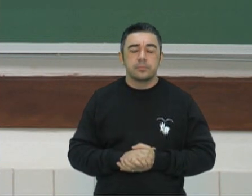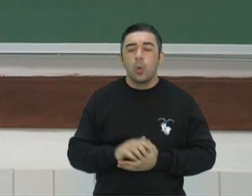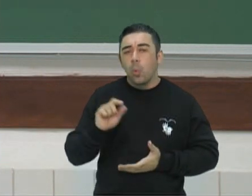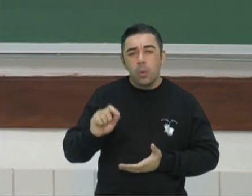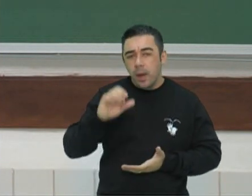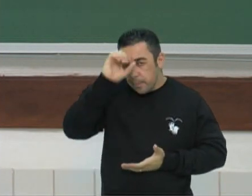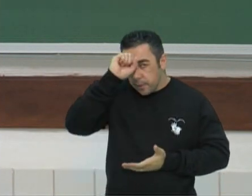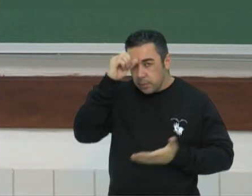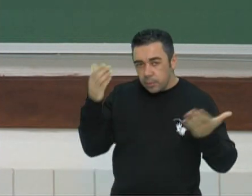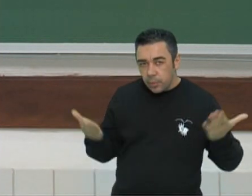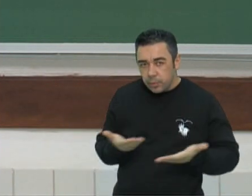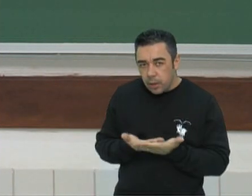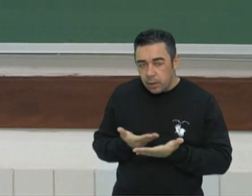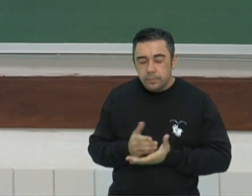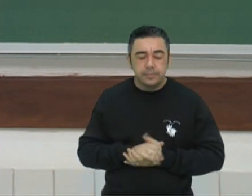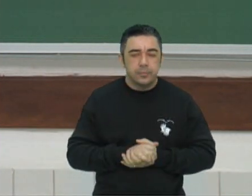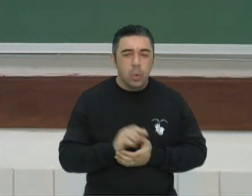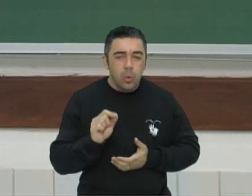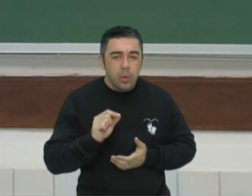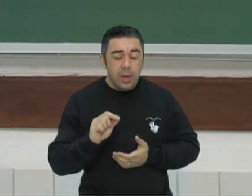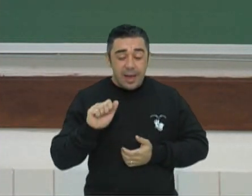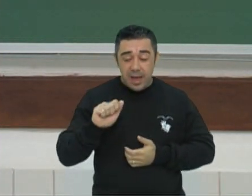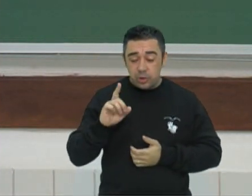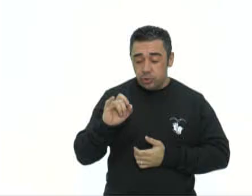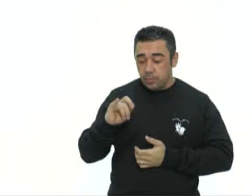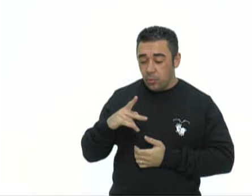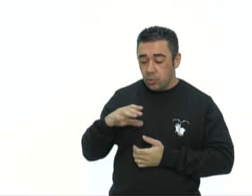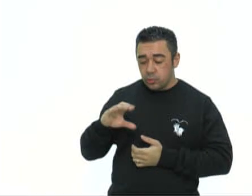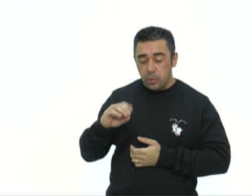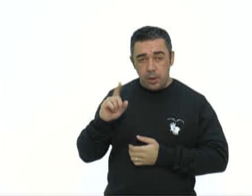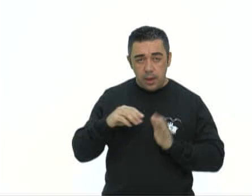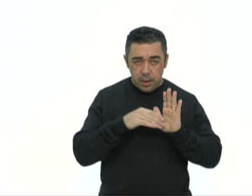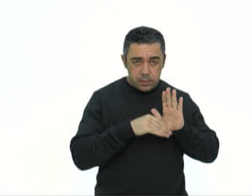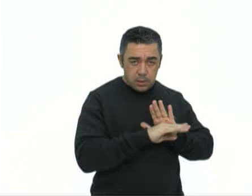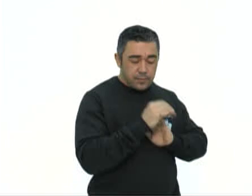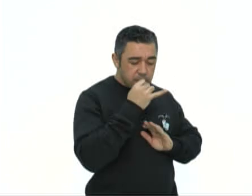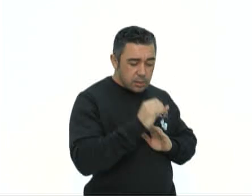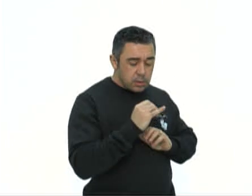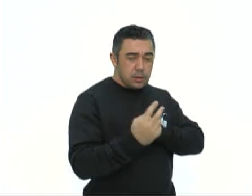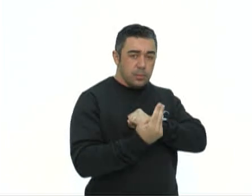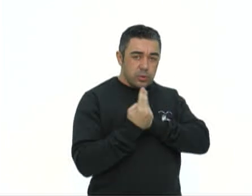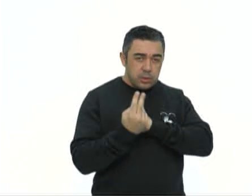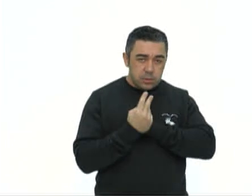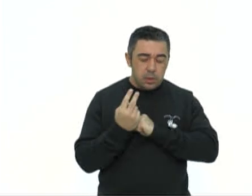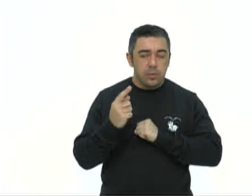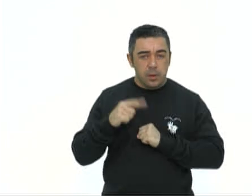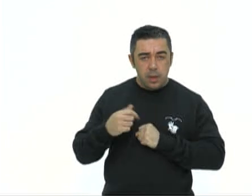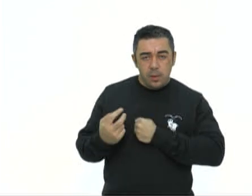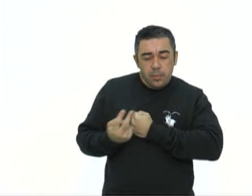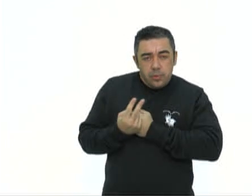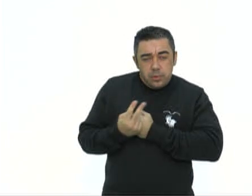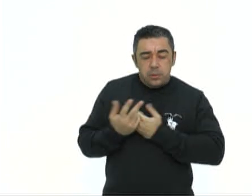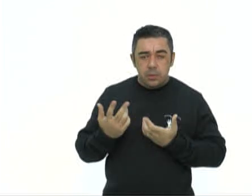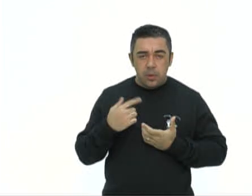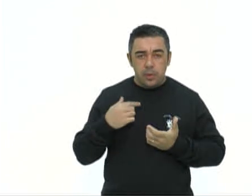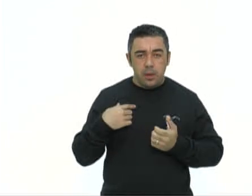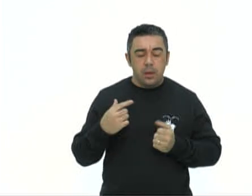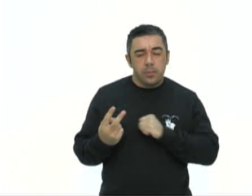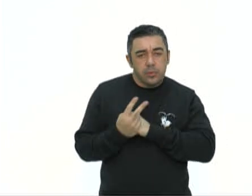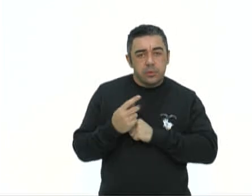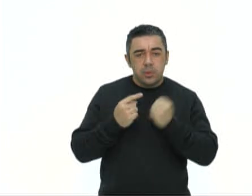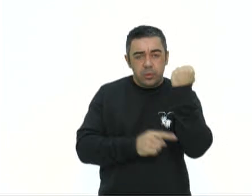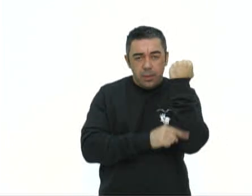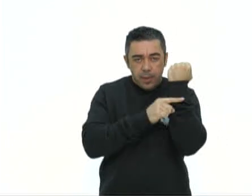que vimos nessa aula, gente? Tecido adiposo tem a função de reserva, isolamento térmico e proteção mecânica. São as três funções que a gente viu